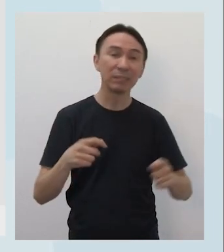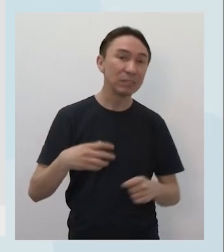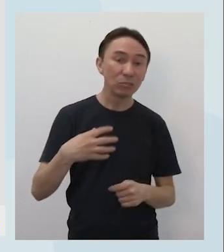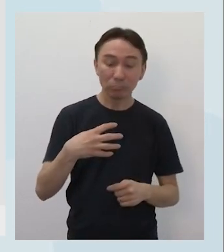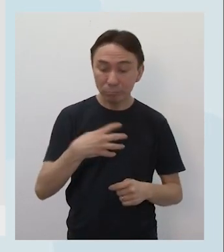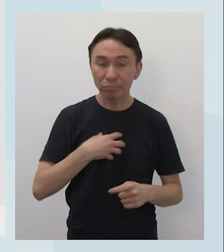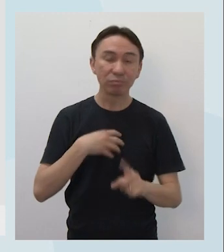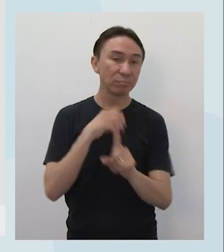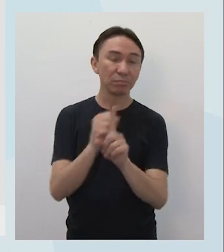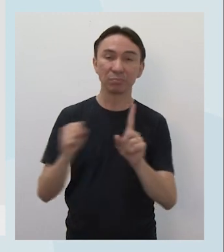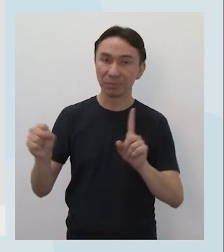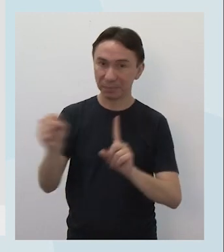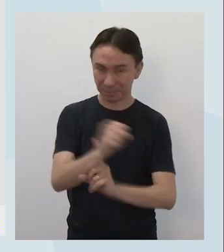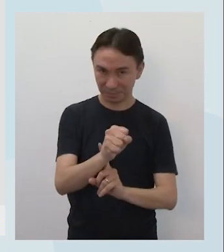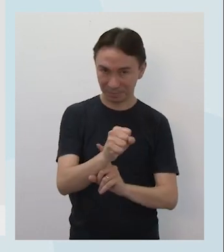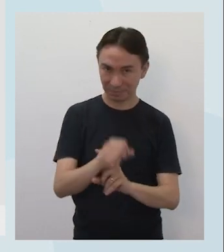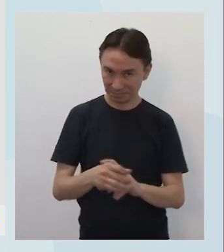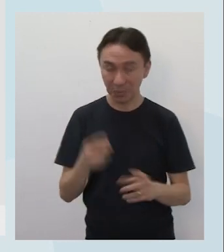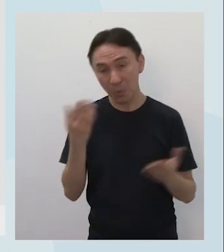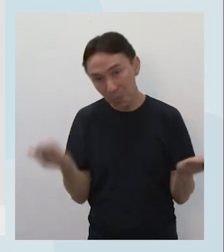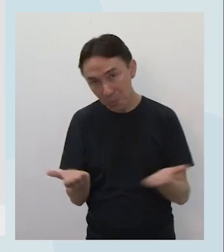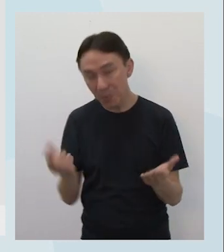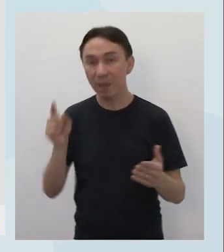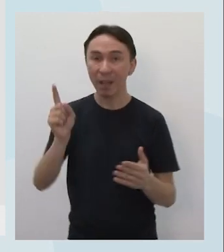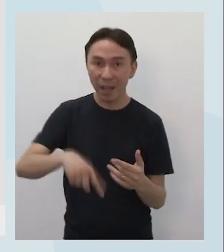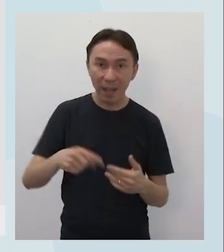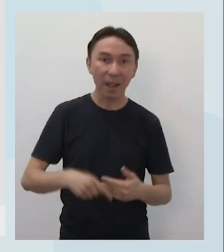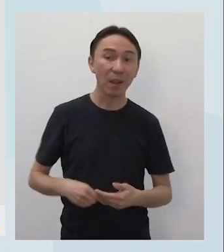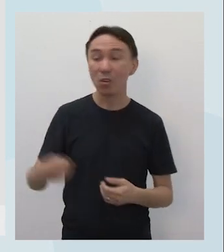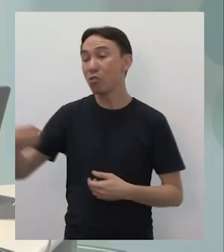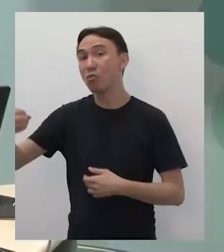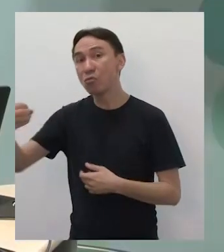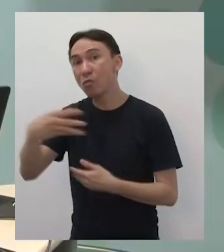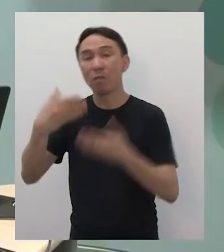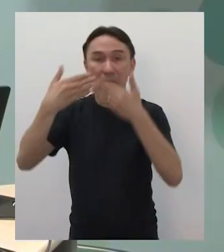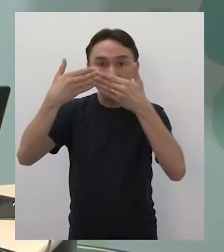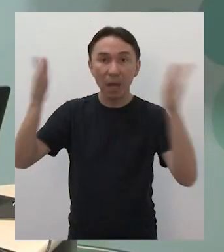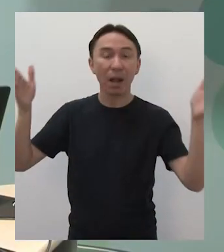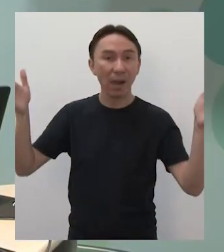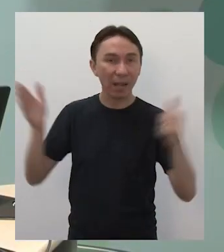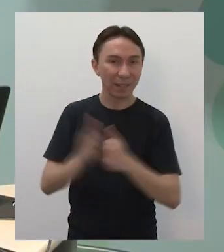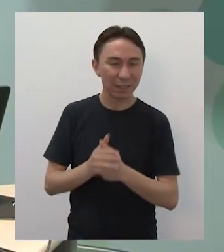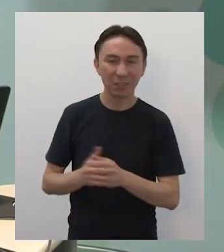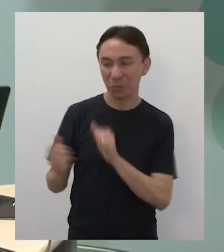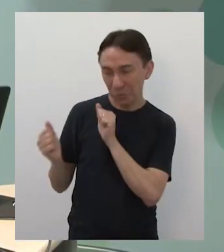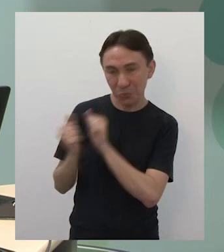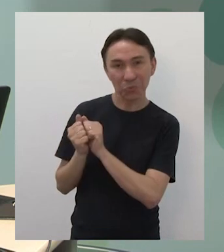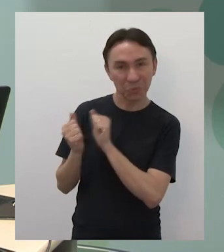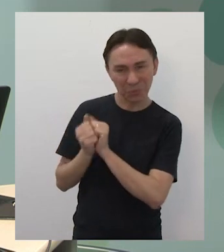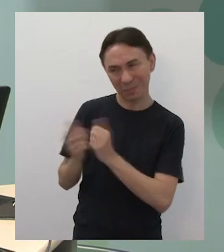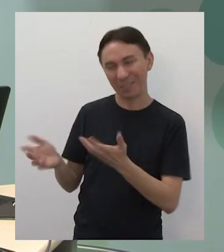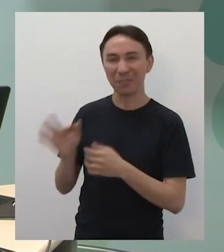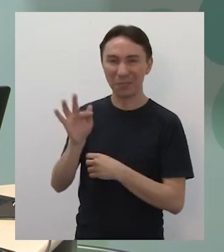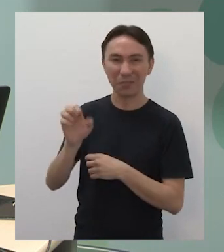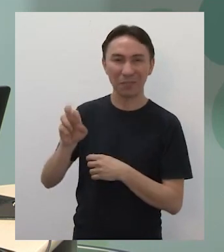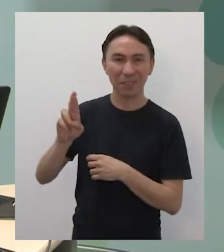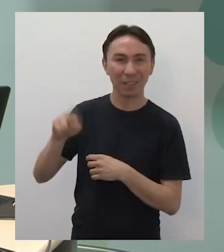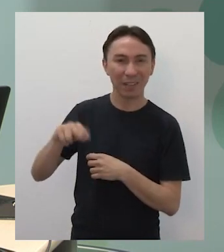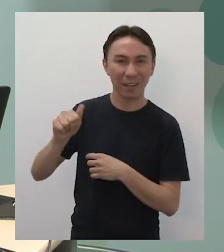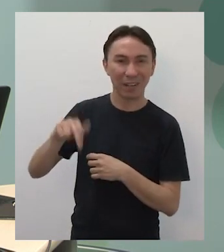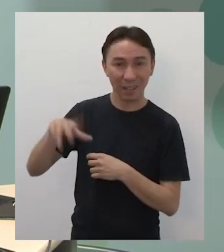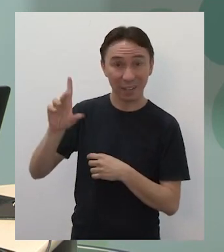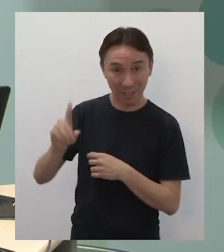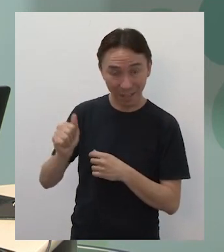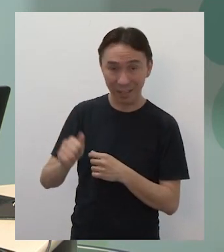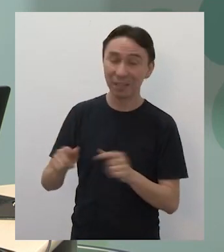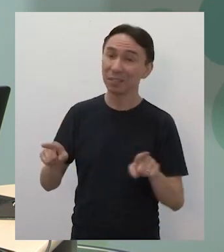ao novo. Junto comigo, para falar um pouquinho sobre a abertura ao novo, além da Maria Fernanda também, que nos acompanha para as interações do chat, convido